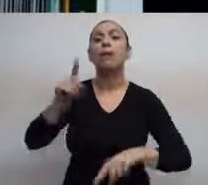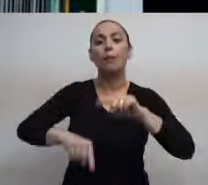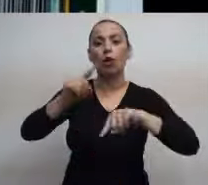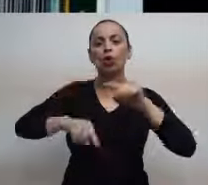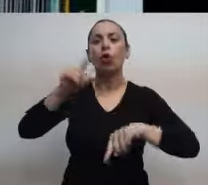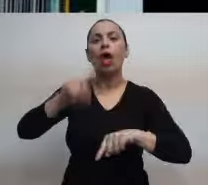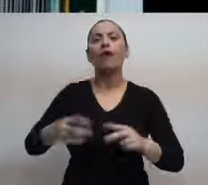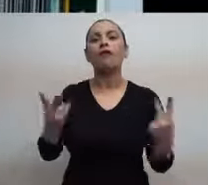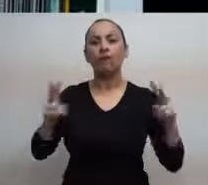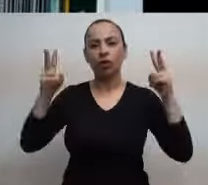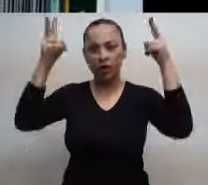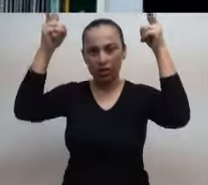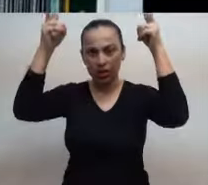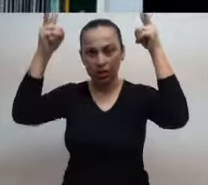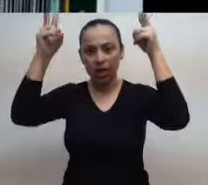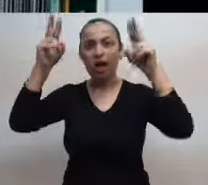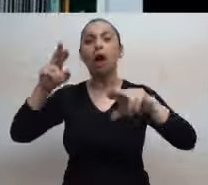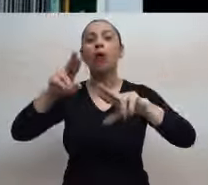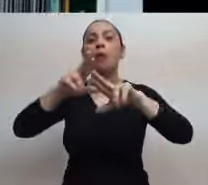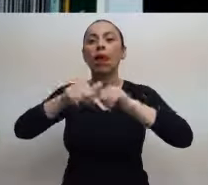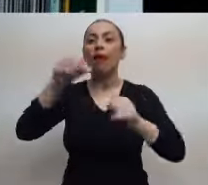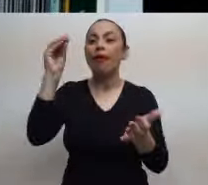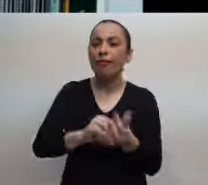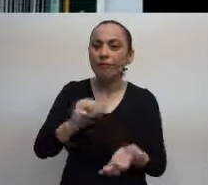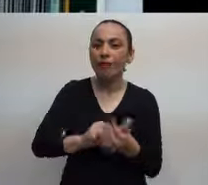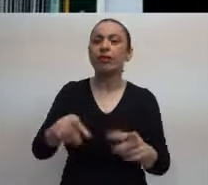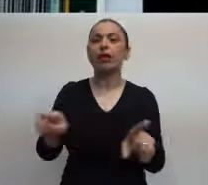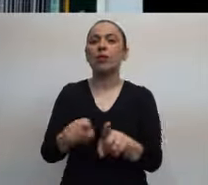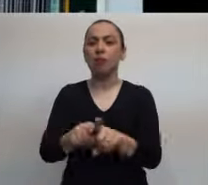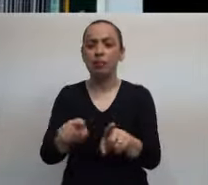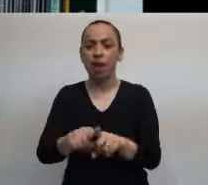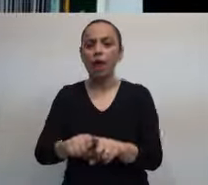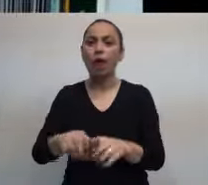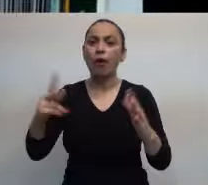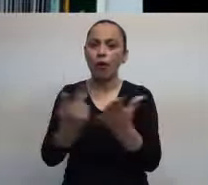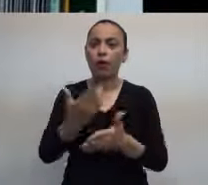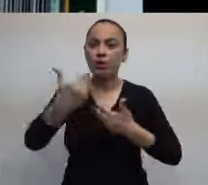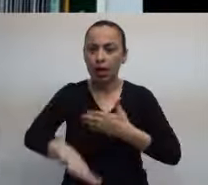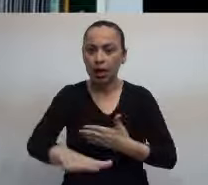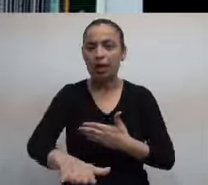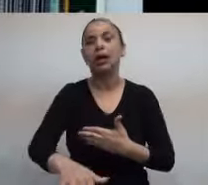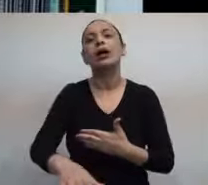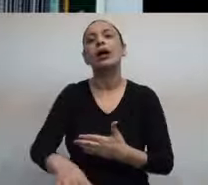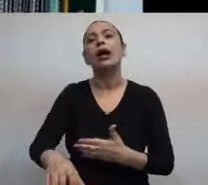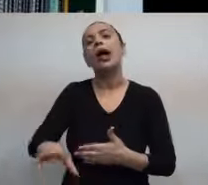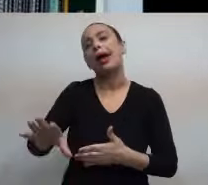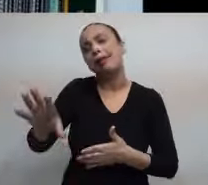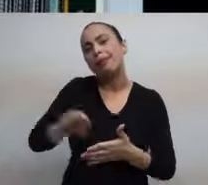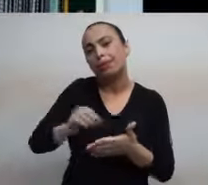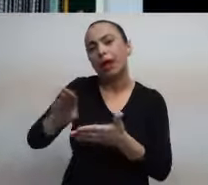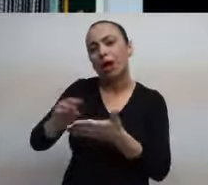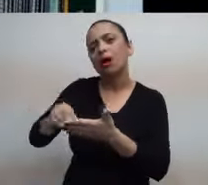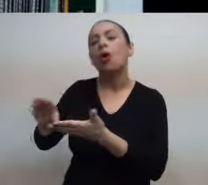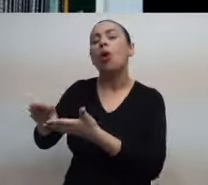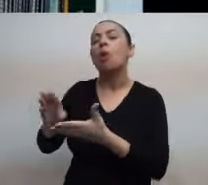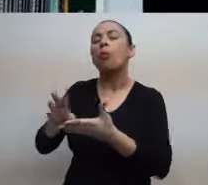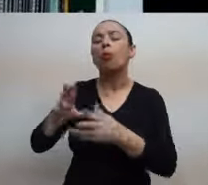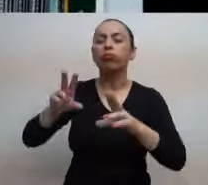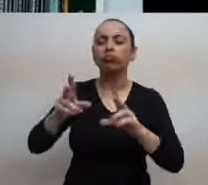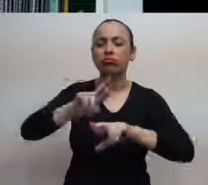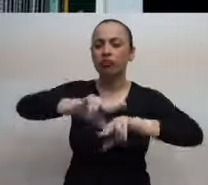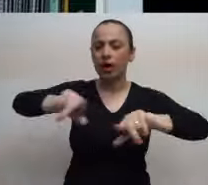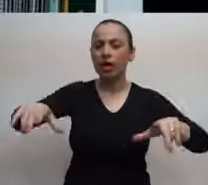que produtos são valorizados por sua escassez e, consequentemente, limitados por um pequeno percentual